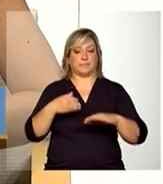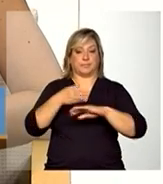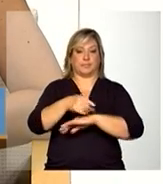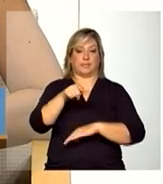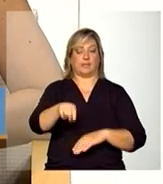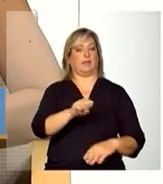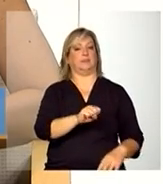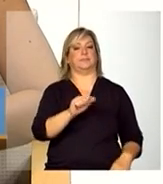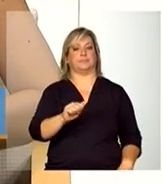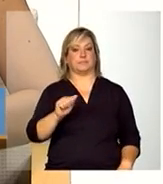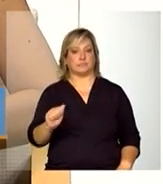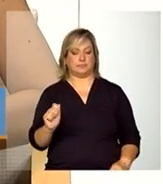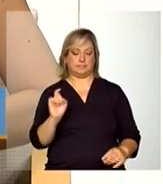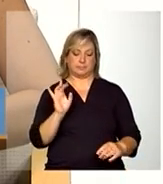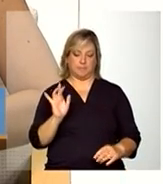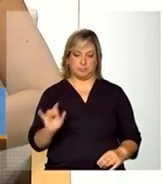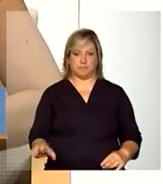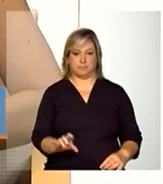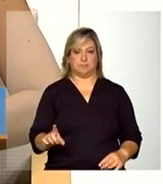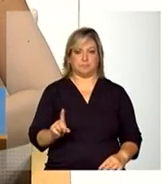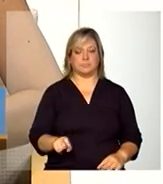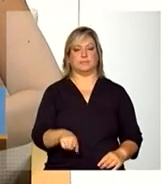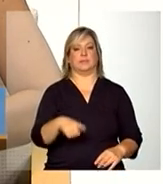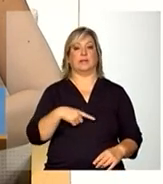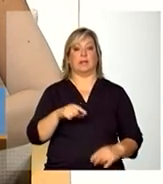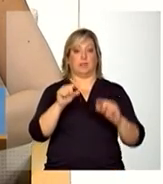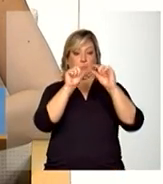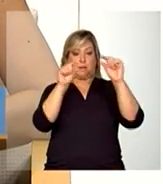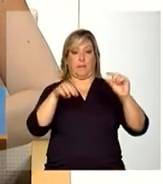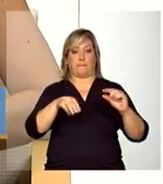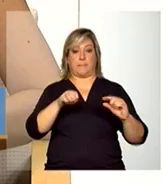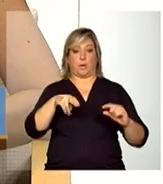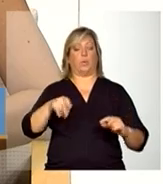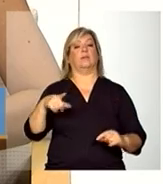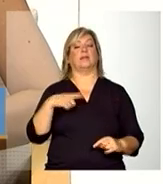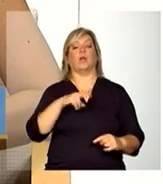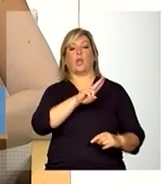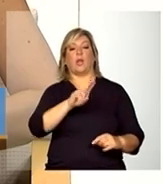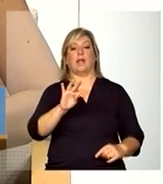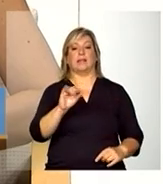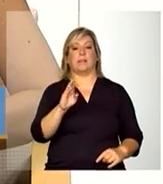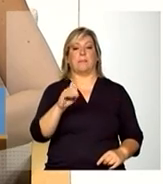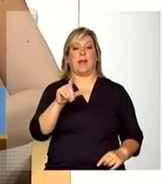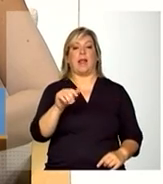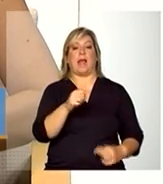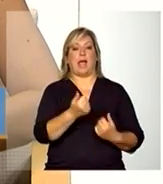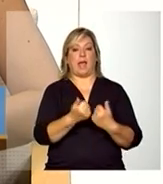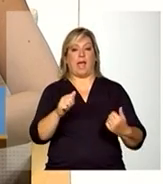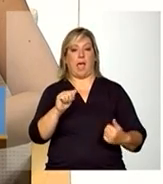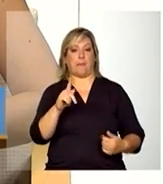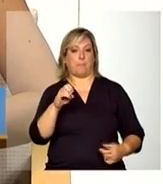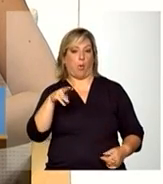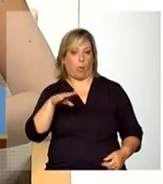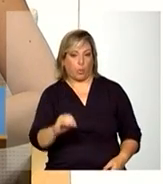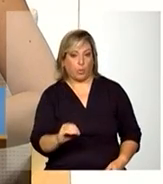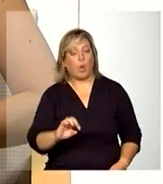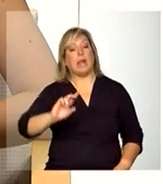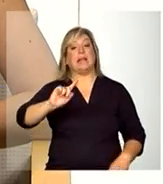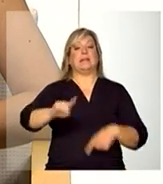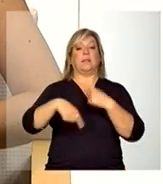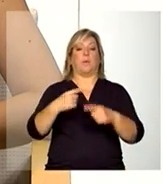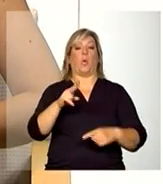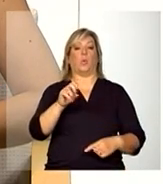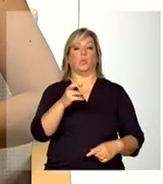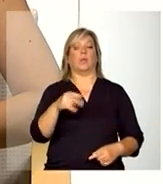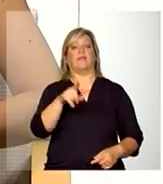saa no menu vai aparecer para eles menu tabela de apoio depois e usuários ele vai fazer a pesquisa pelo